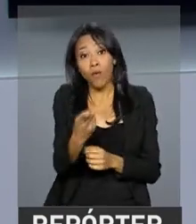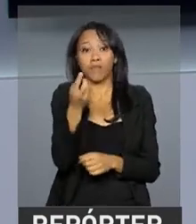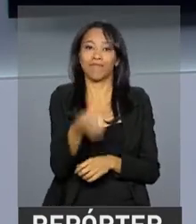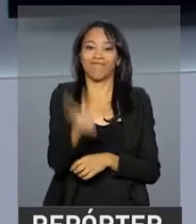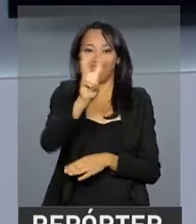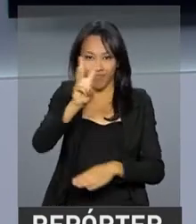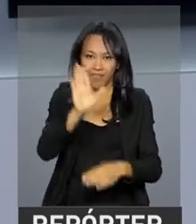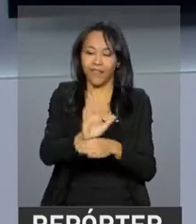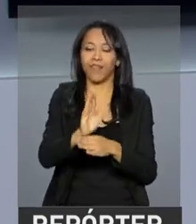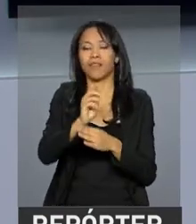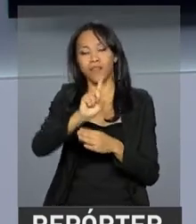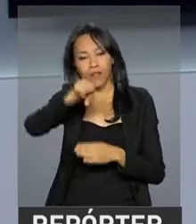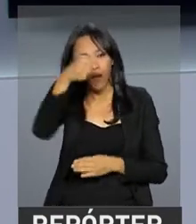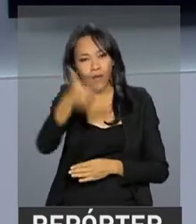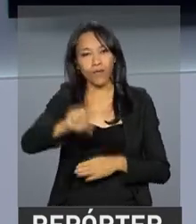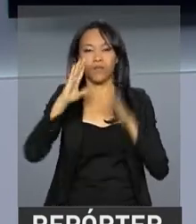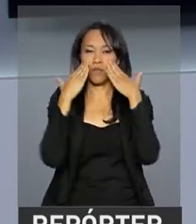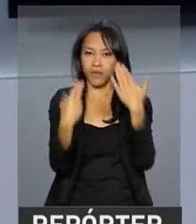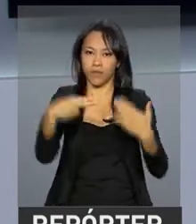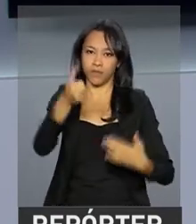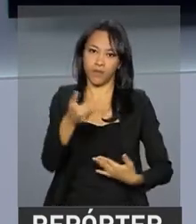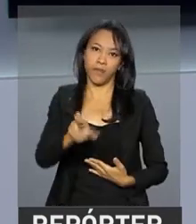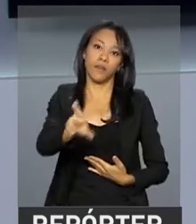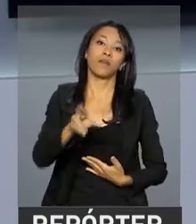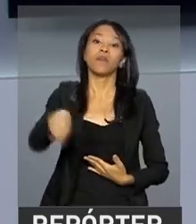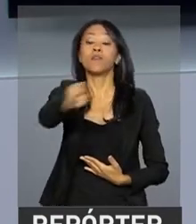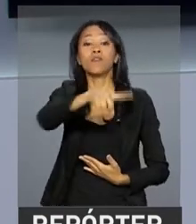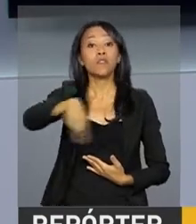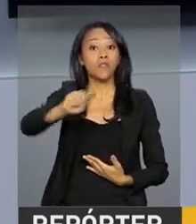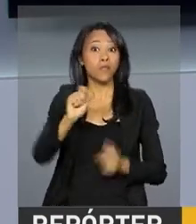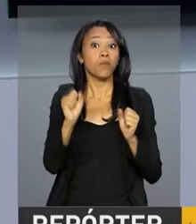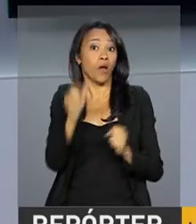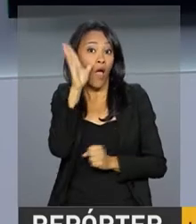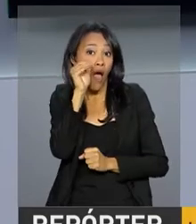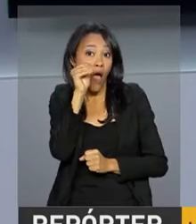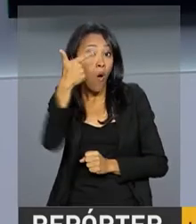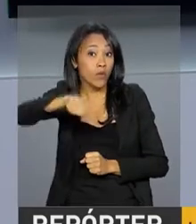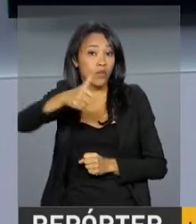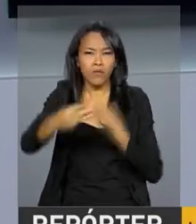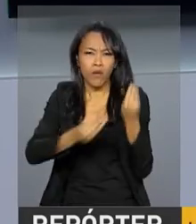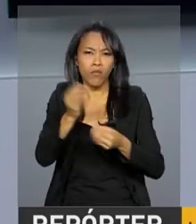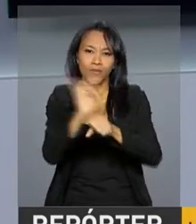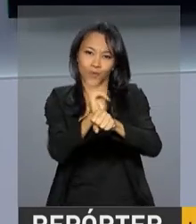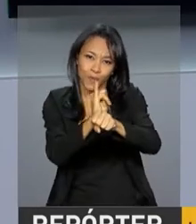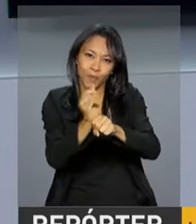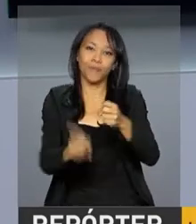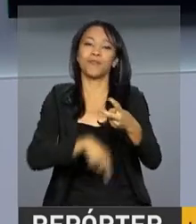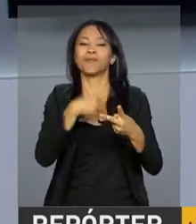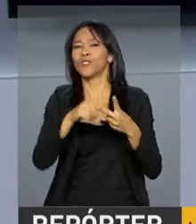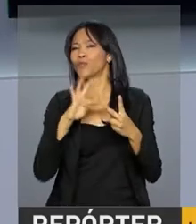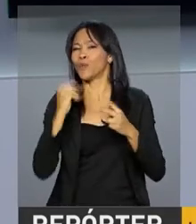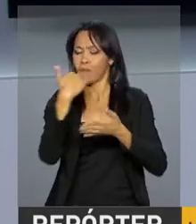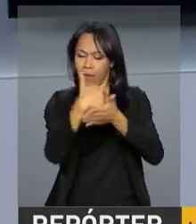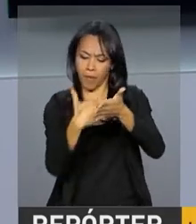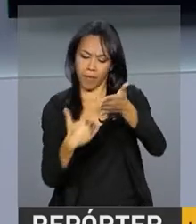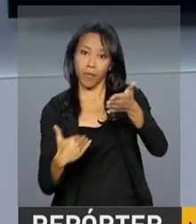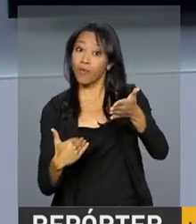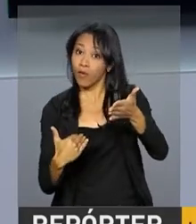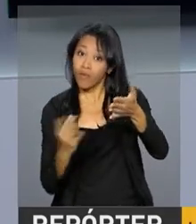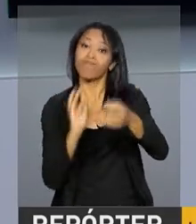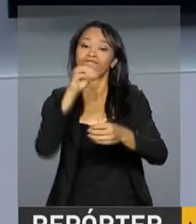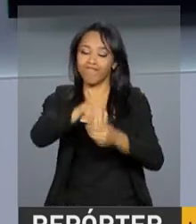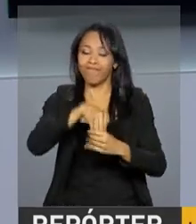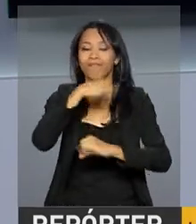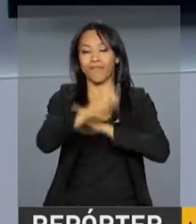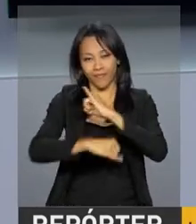três da tarde na nossa próxima edição do repórter nbr você pode ver as reportagens no youtube e toda a programação também está na